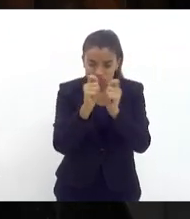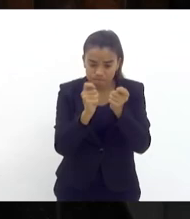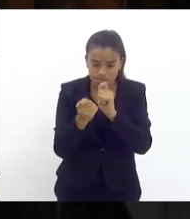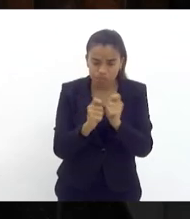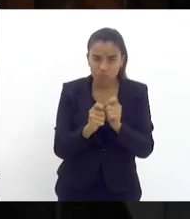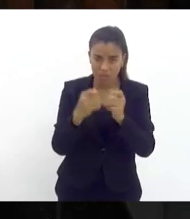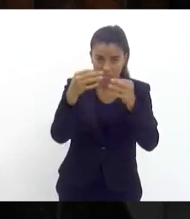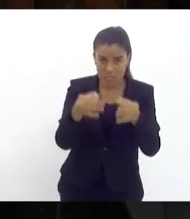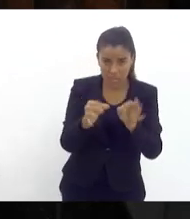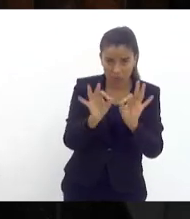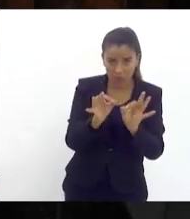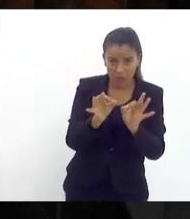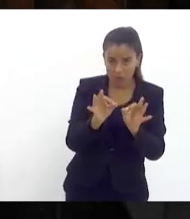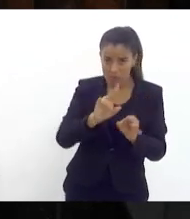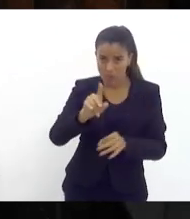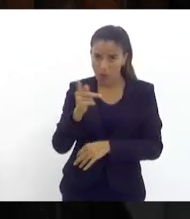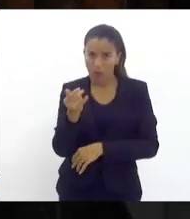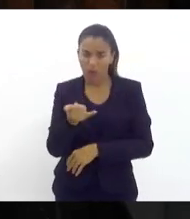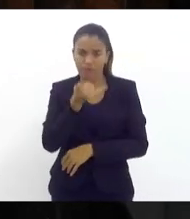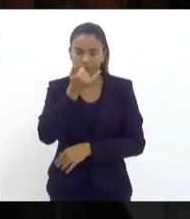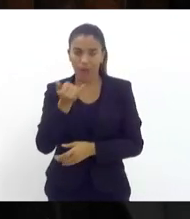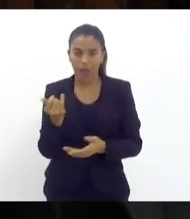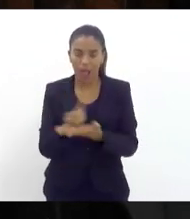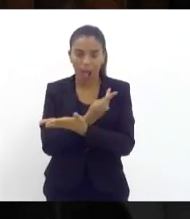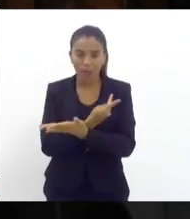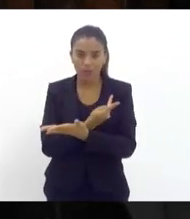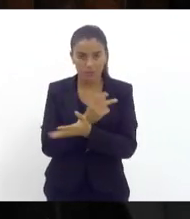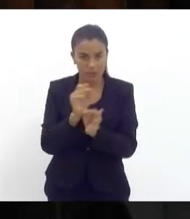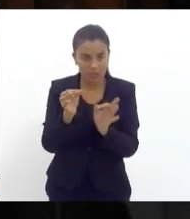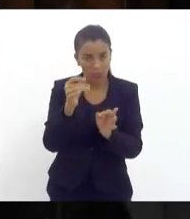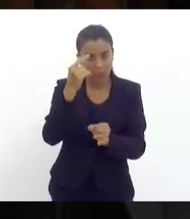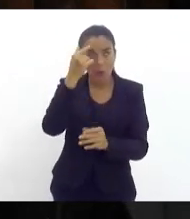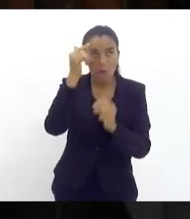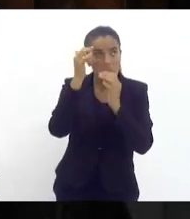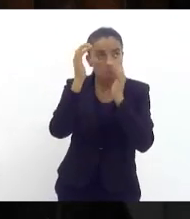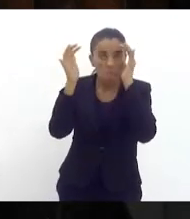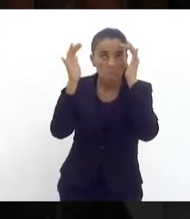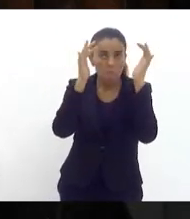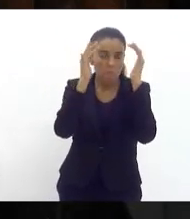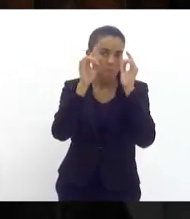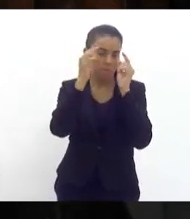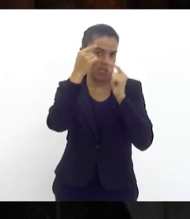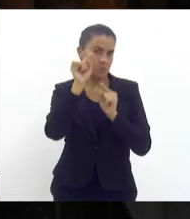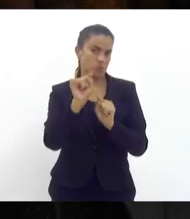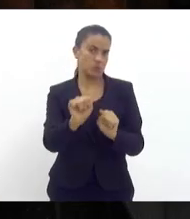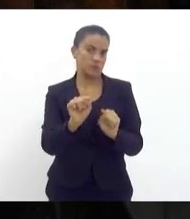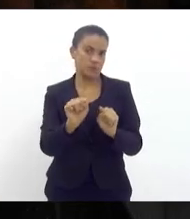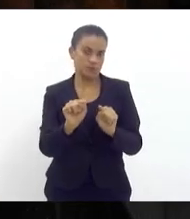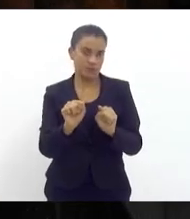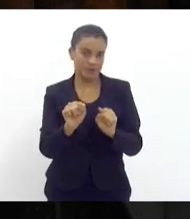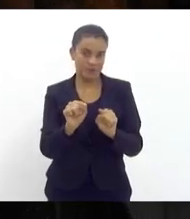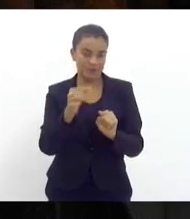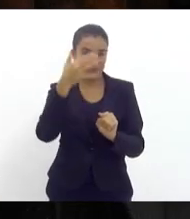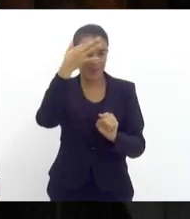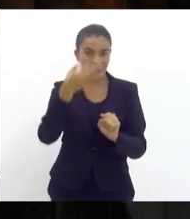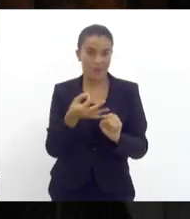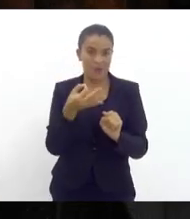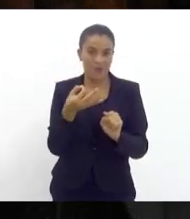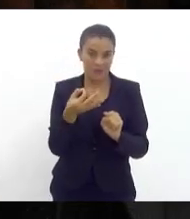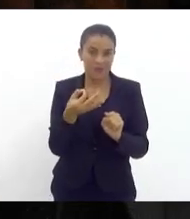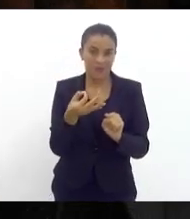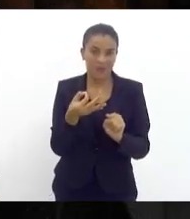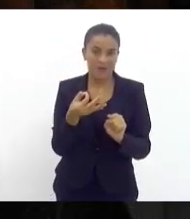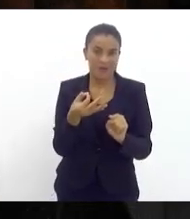dar errado Essa é a conclusão que eu sempre tirei da compreensão